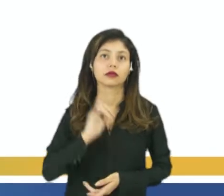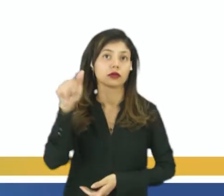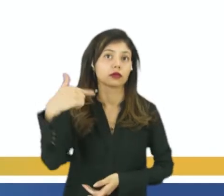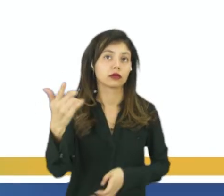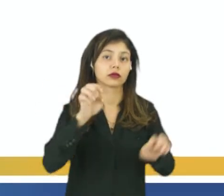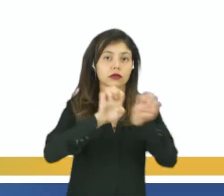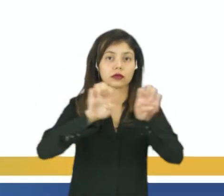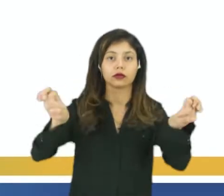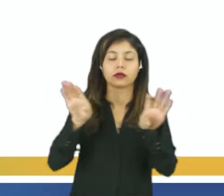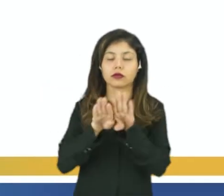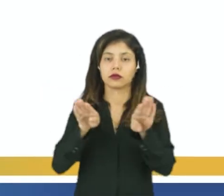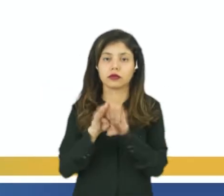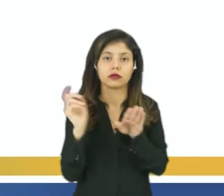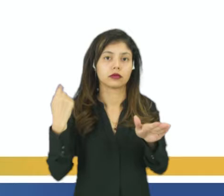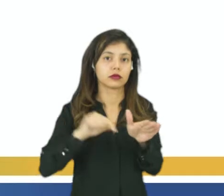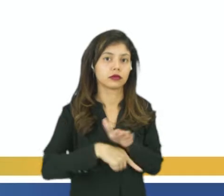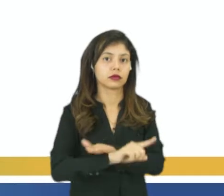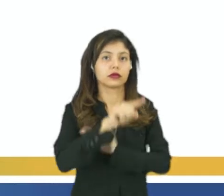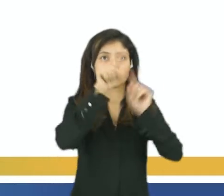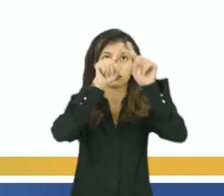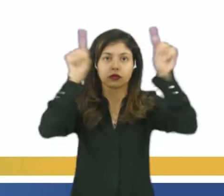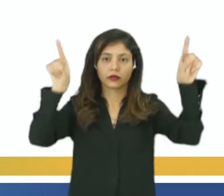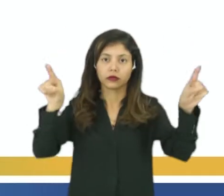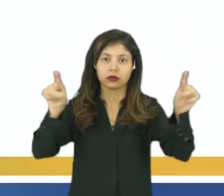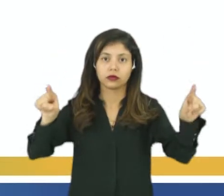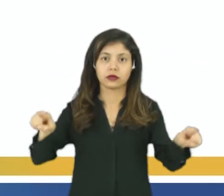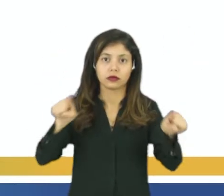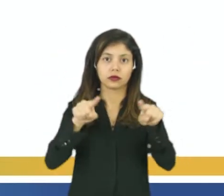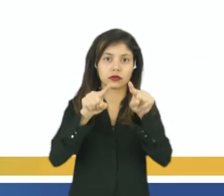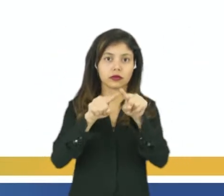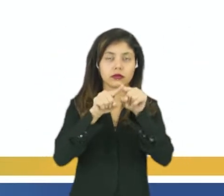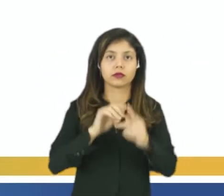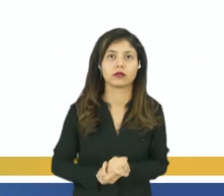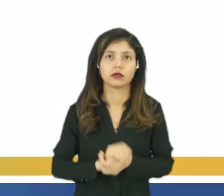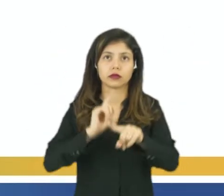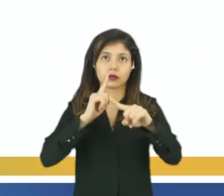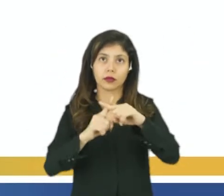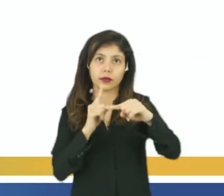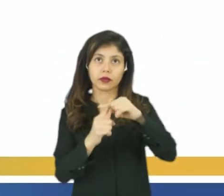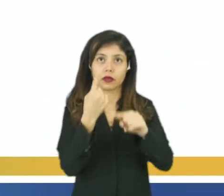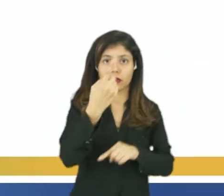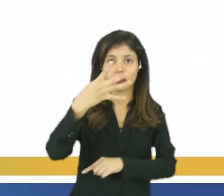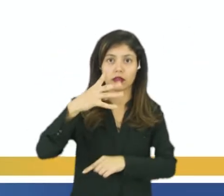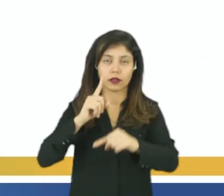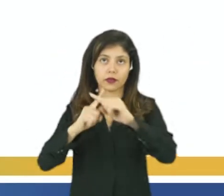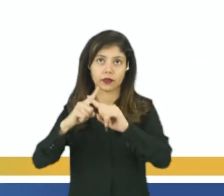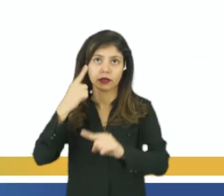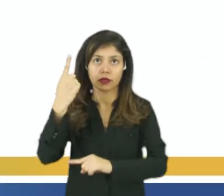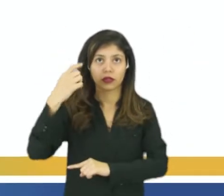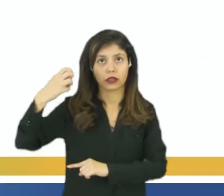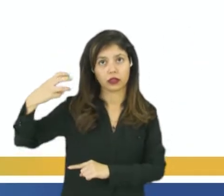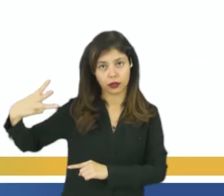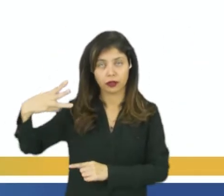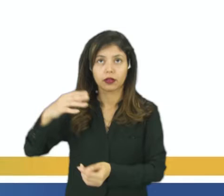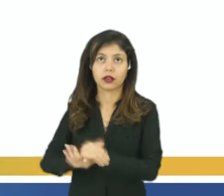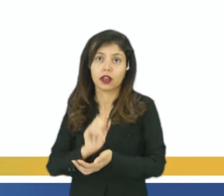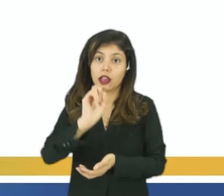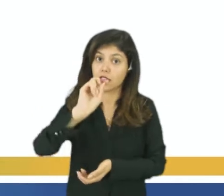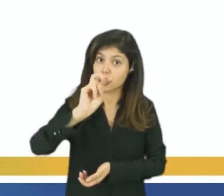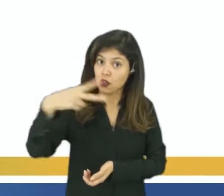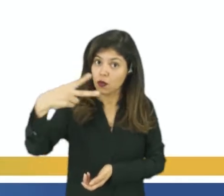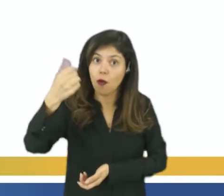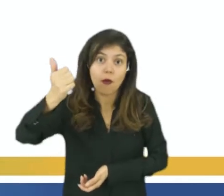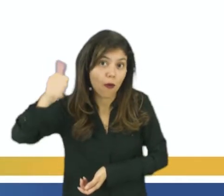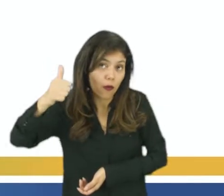Outra equação que nós temos dentro desse circuito é que a intensidade 1 mais 4 vezes a intensidade 3 é igual a